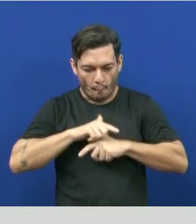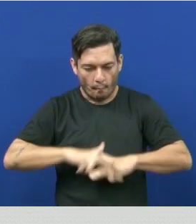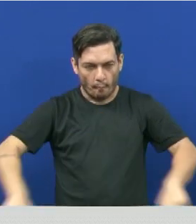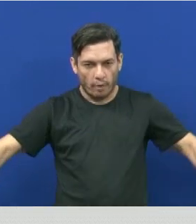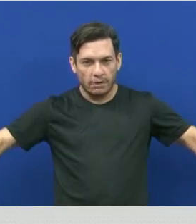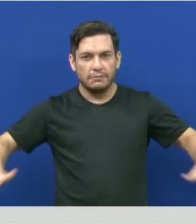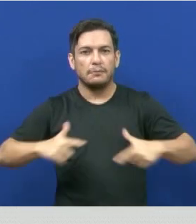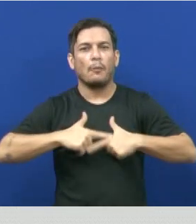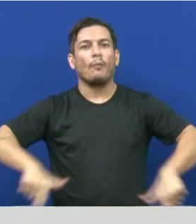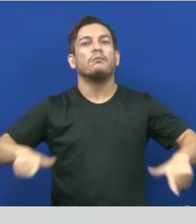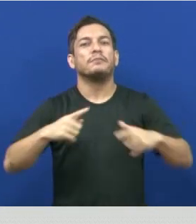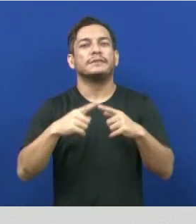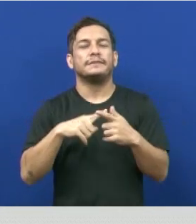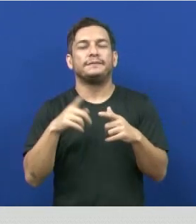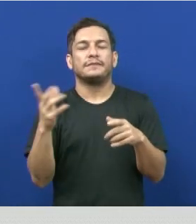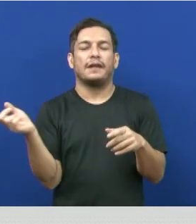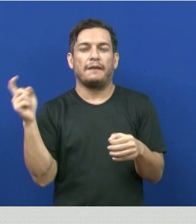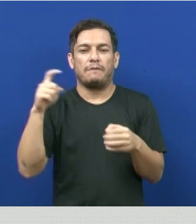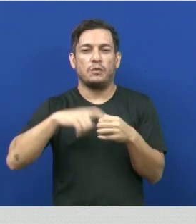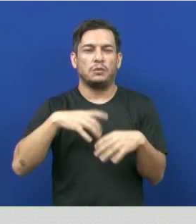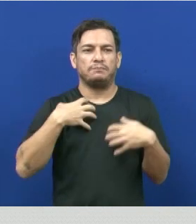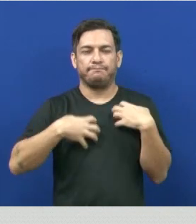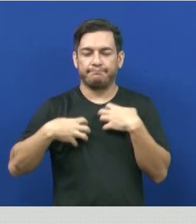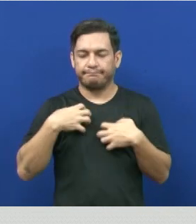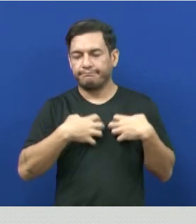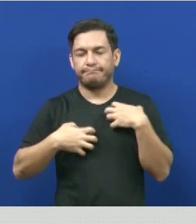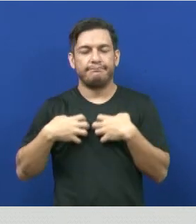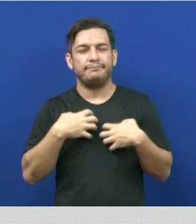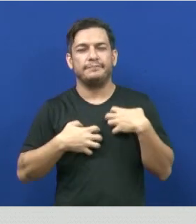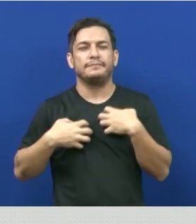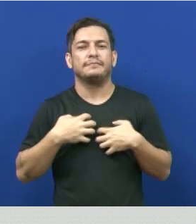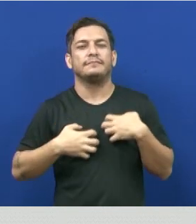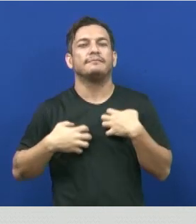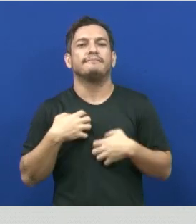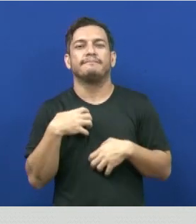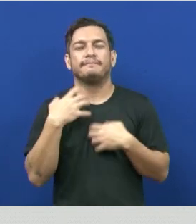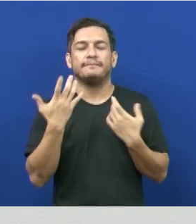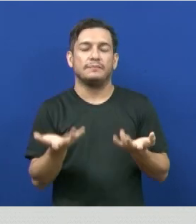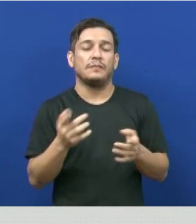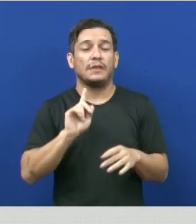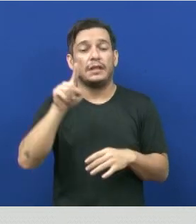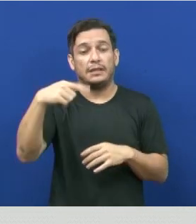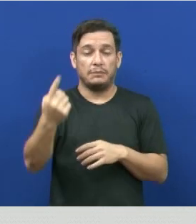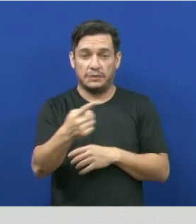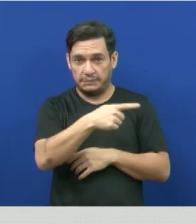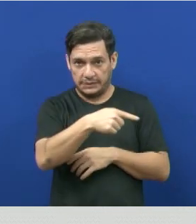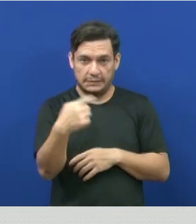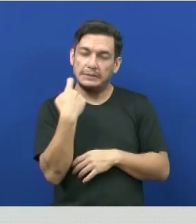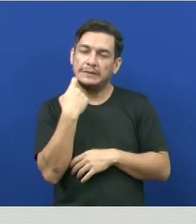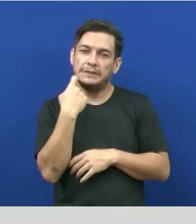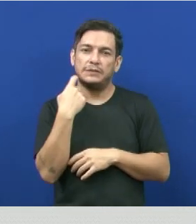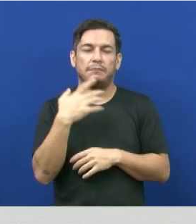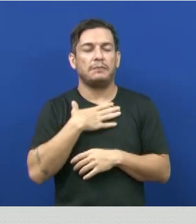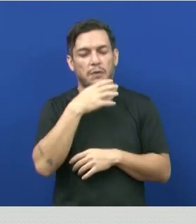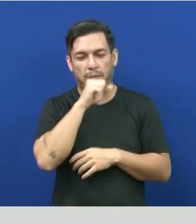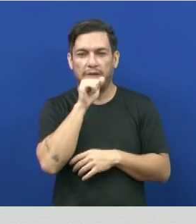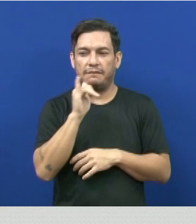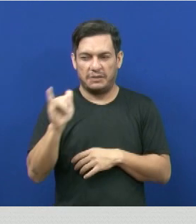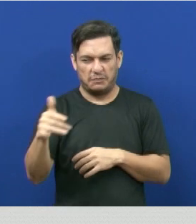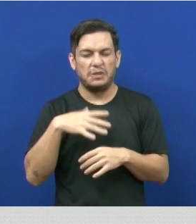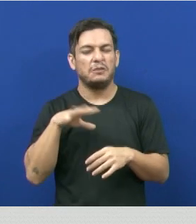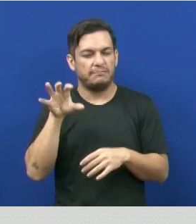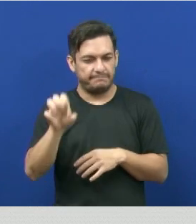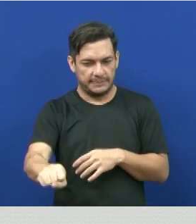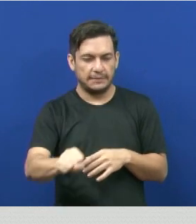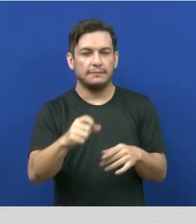porque ele desvirou né aí voltou meio chateado mesmo injuriado na próxima sexta-feira meu pai falou